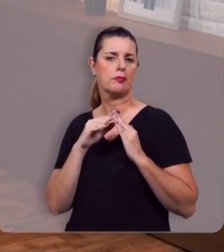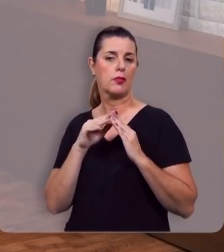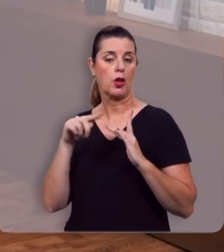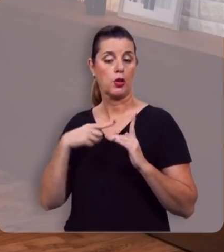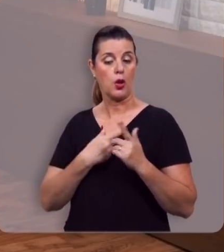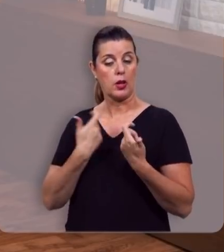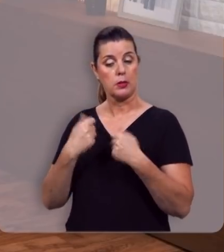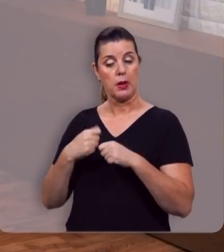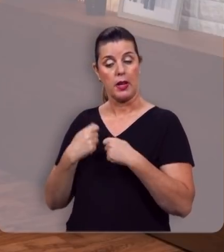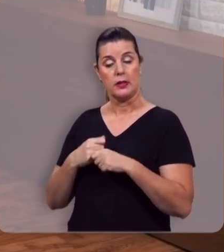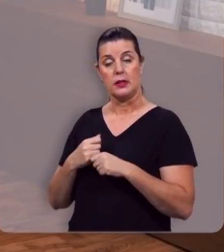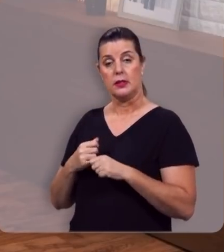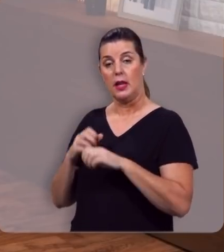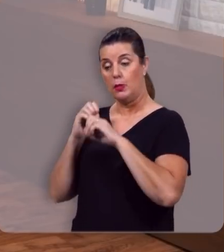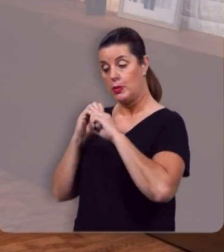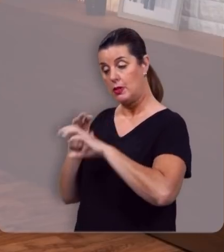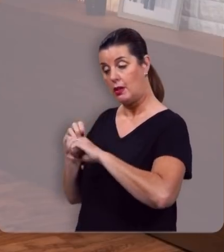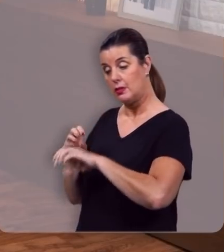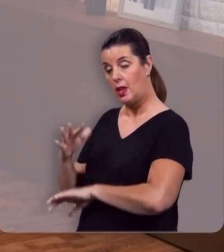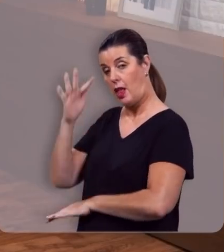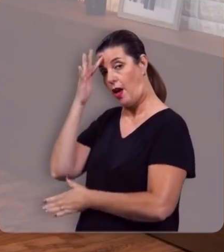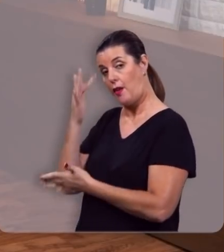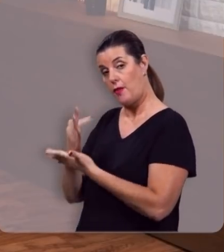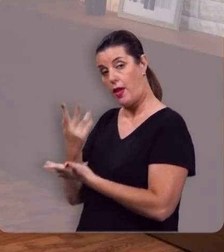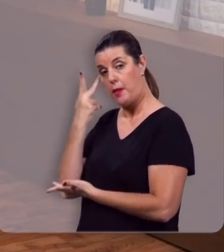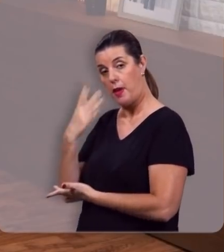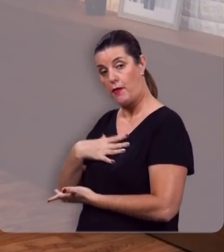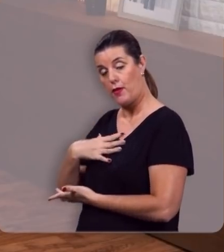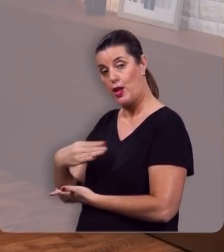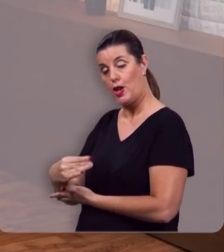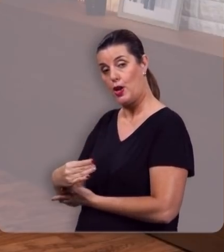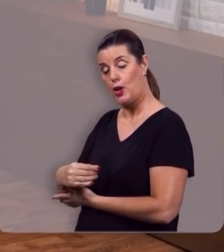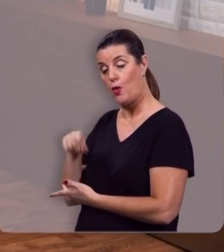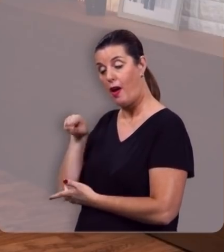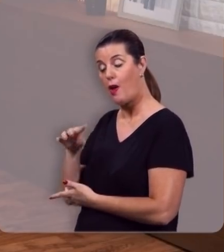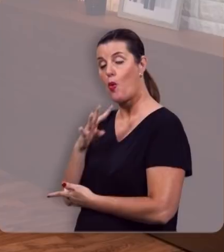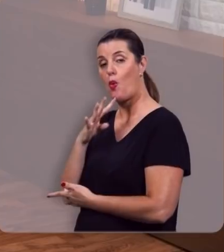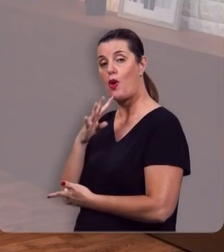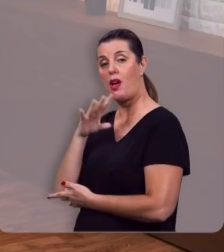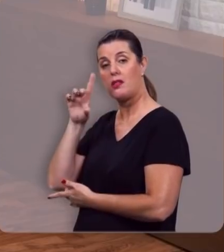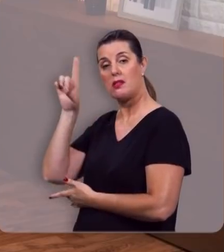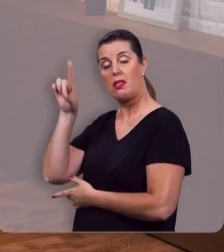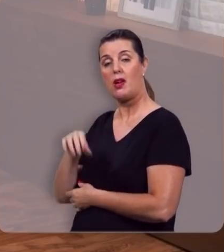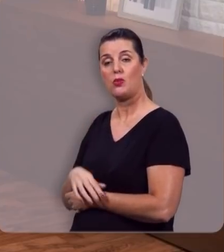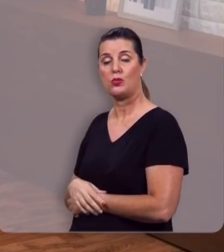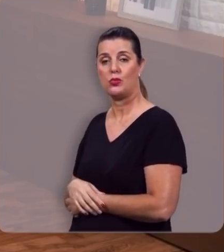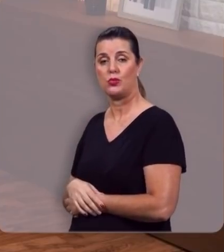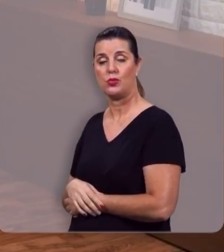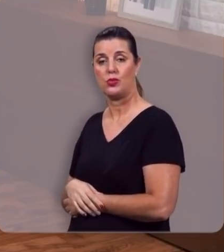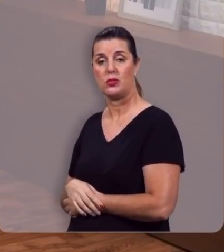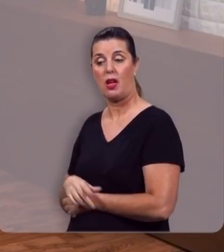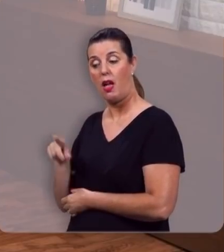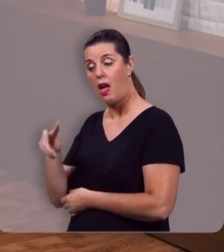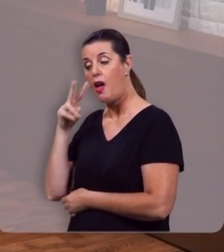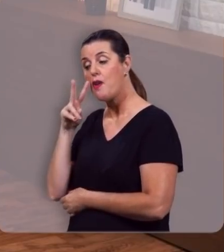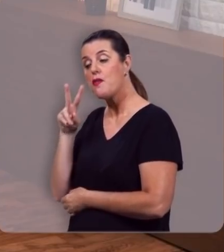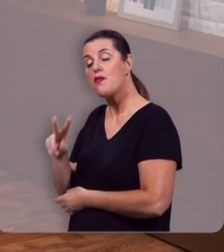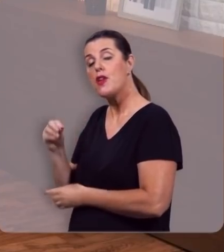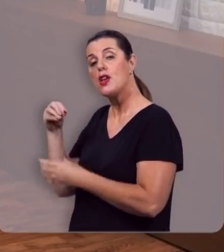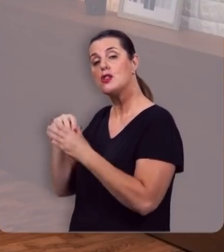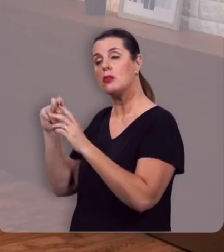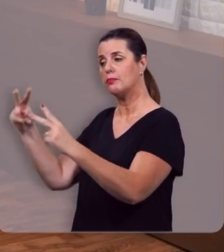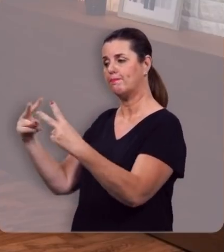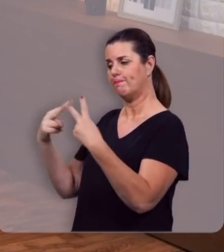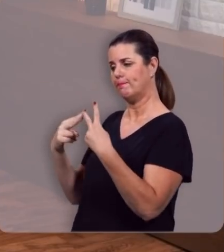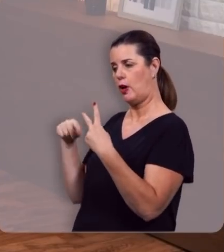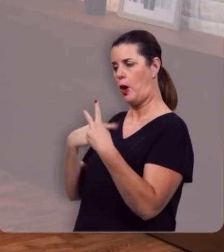Nós precisamos passar o bastão da fé para os nossos filhos, para que eles conheçam a Deus, para que eles vejam em nós,